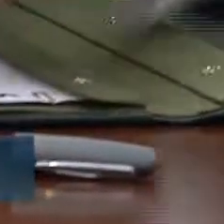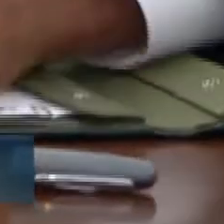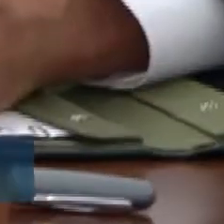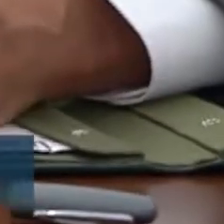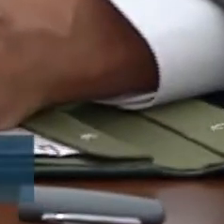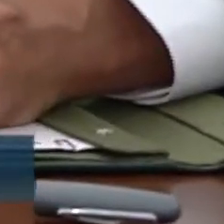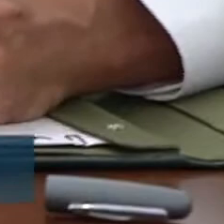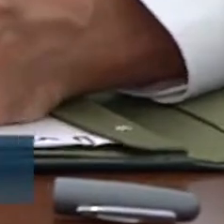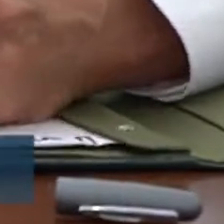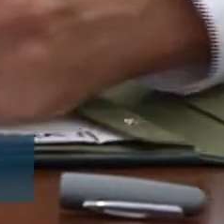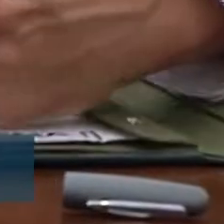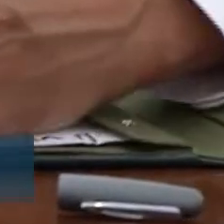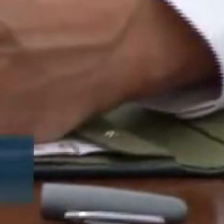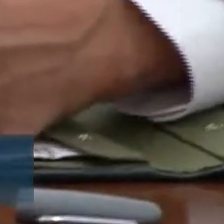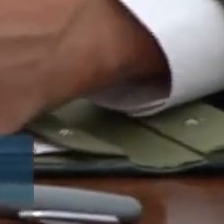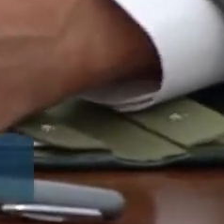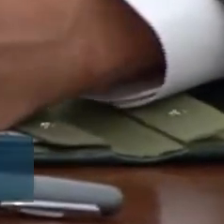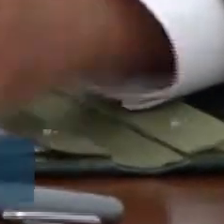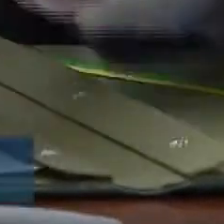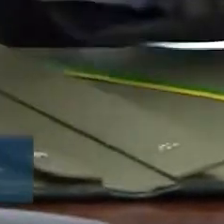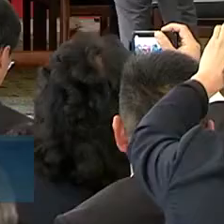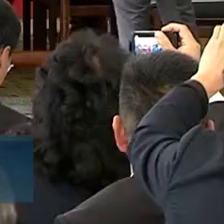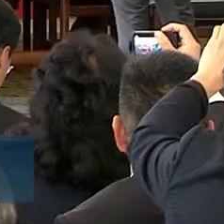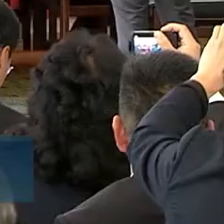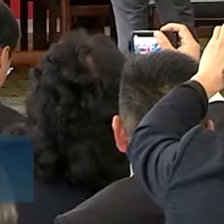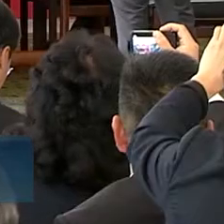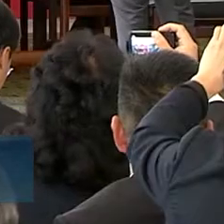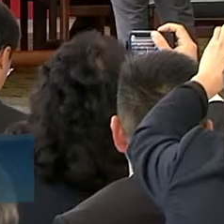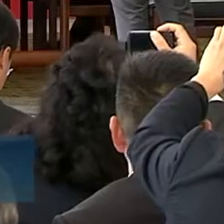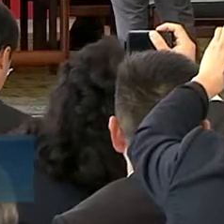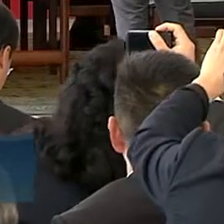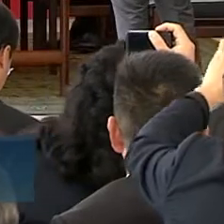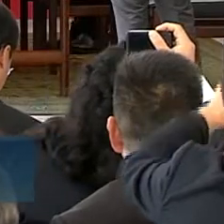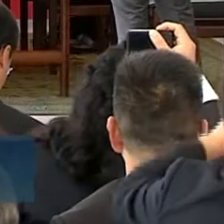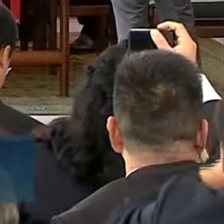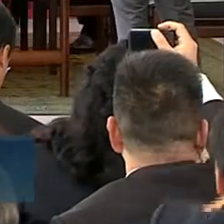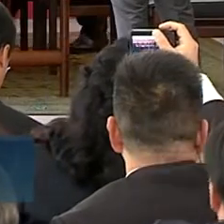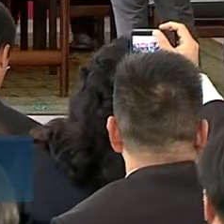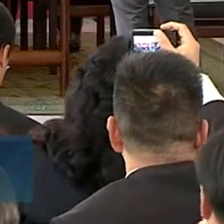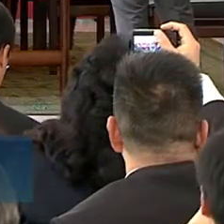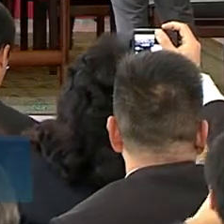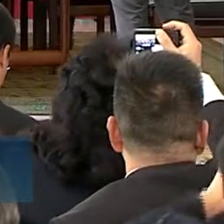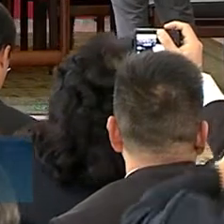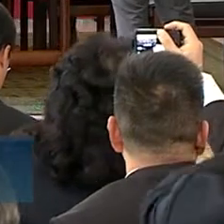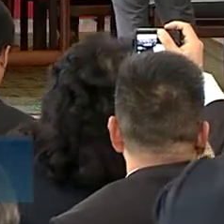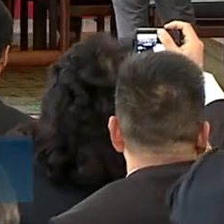Presidente da ICBC, Ryu Hyunman, presidente da CIEC, Liu Liang,